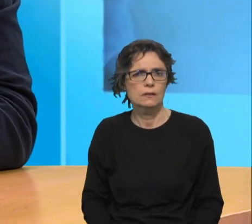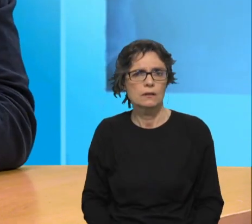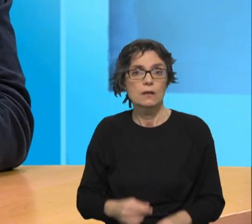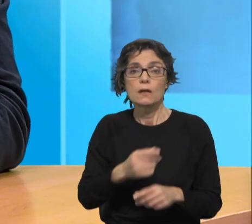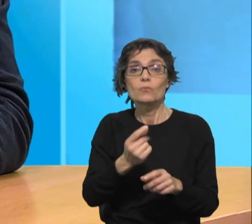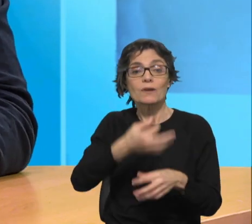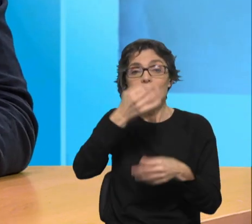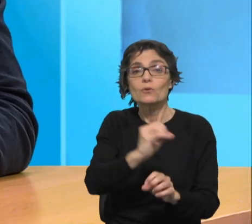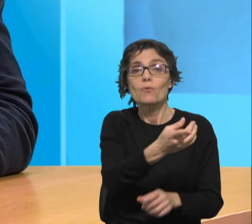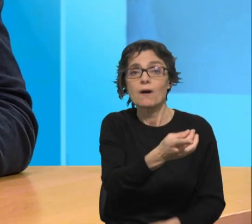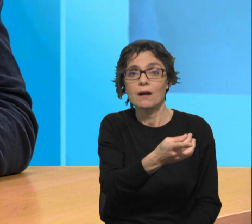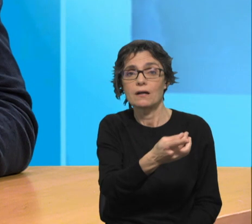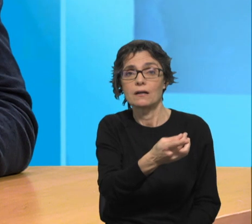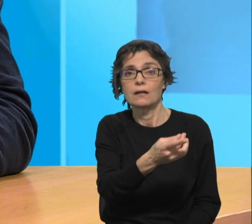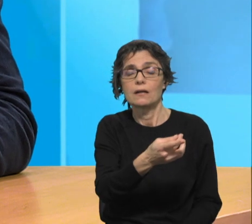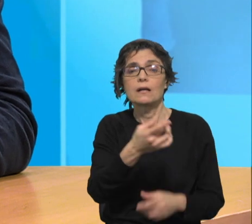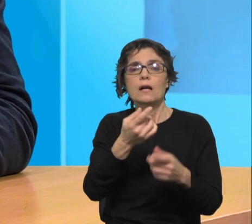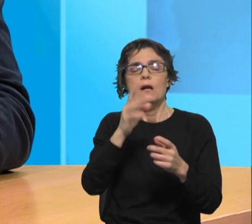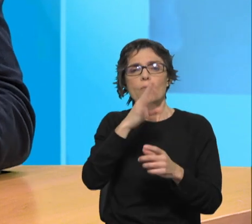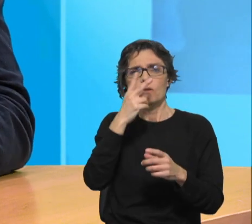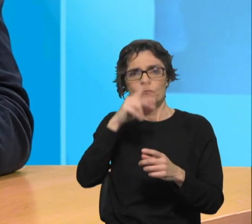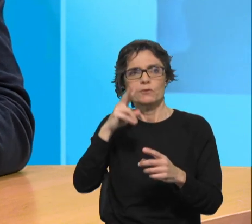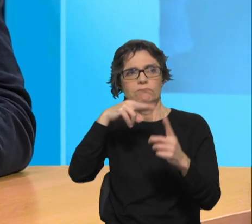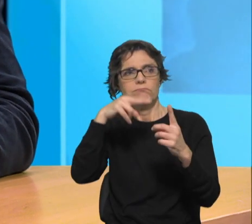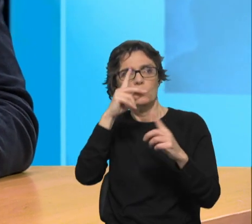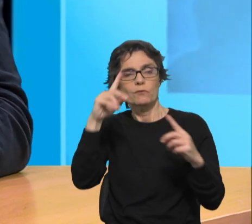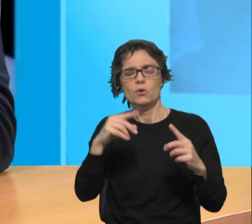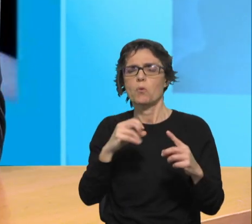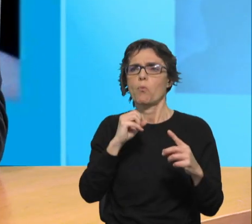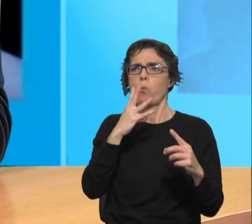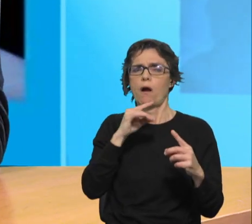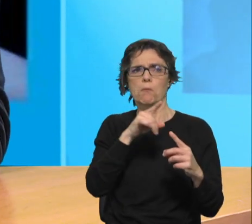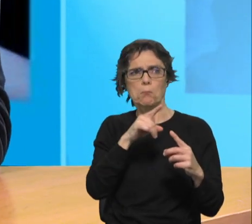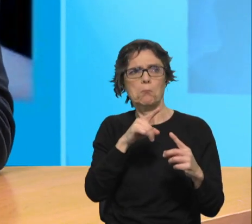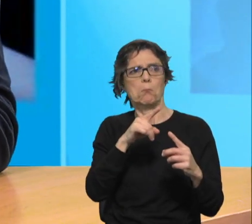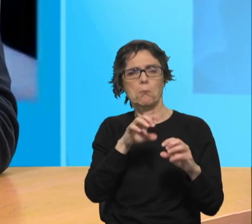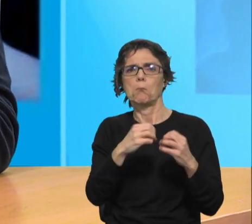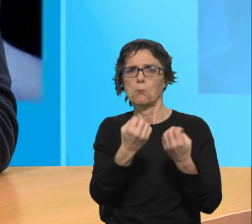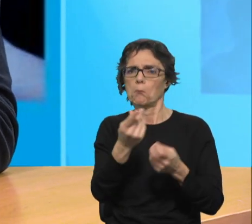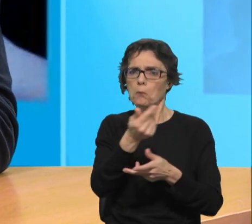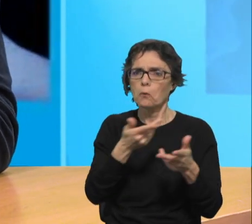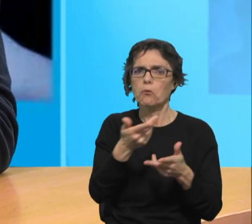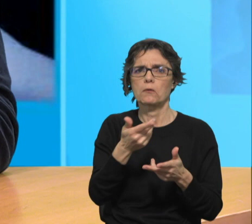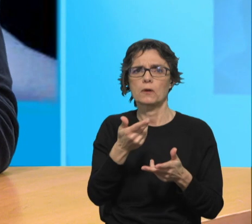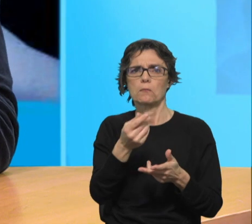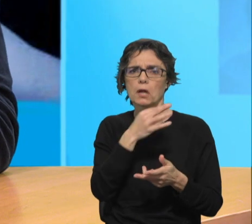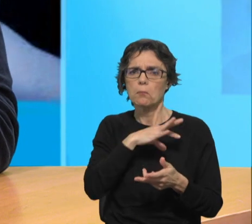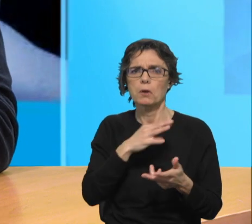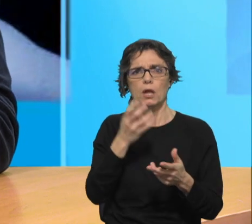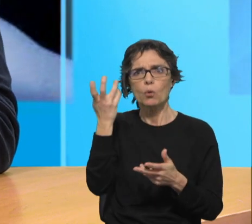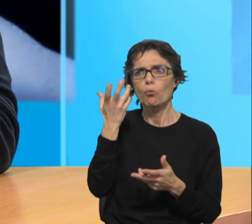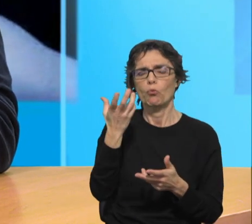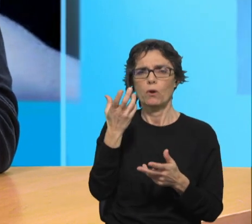Se as pessoas, quando olharem para a profissão de professor, disserem: bom, é um caminho que vale a pena, porque socialmente, economicamente,